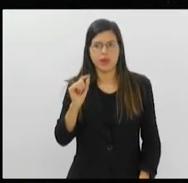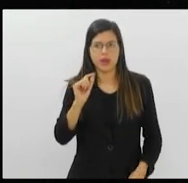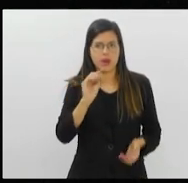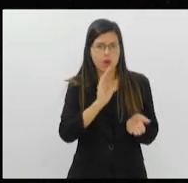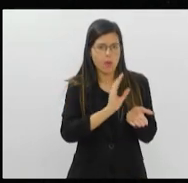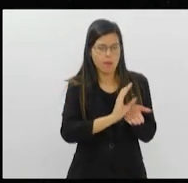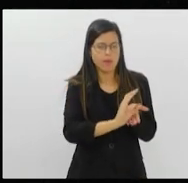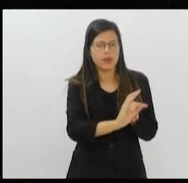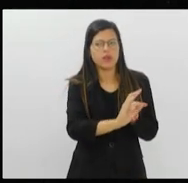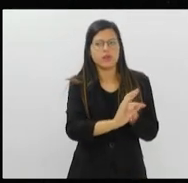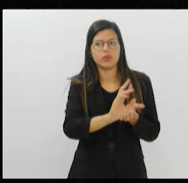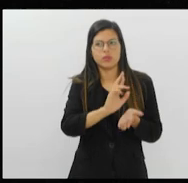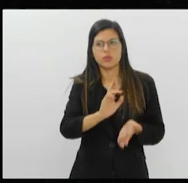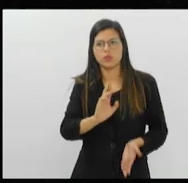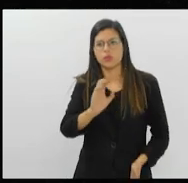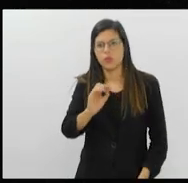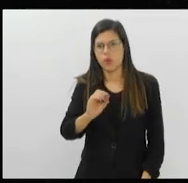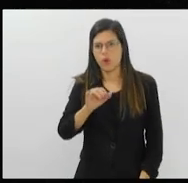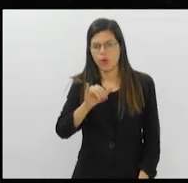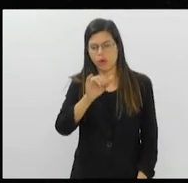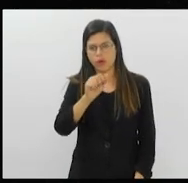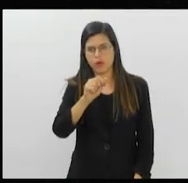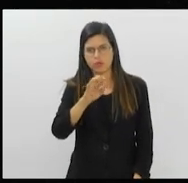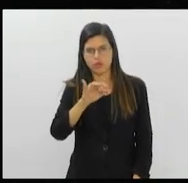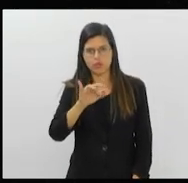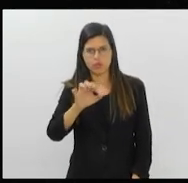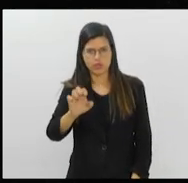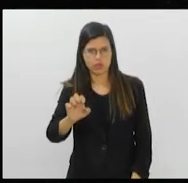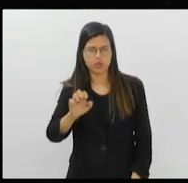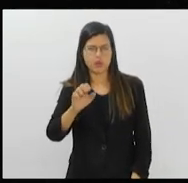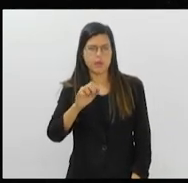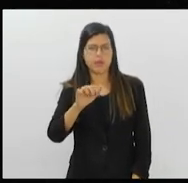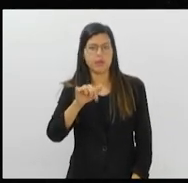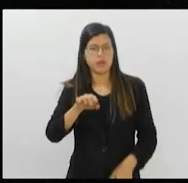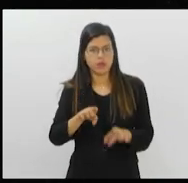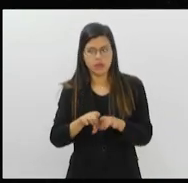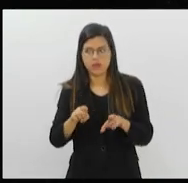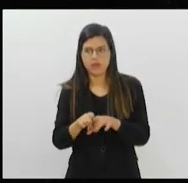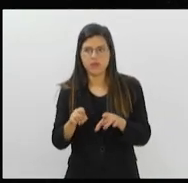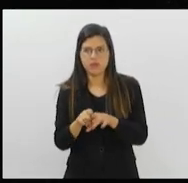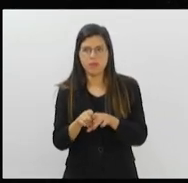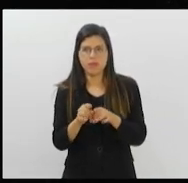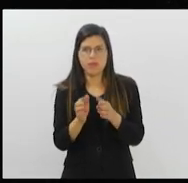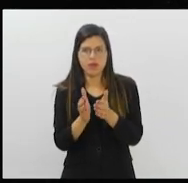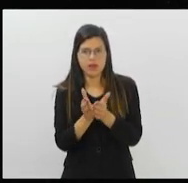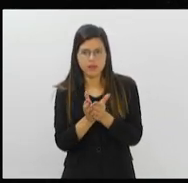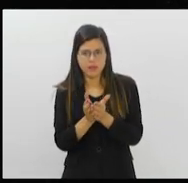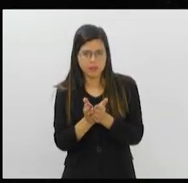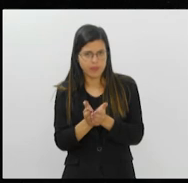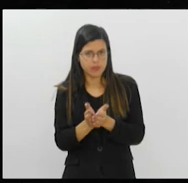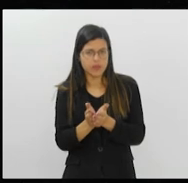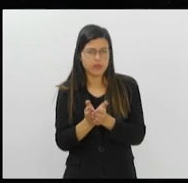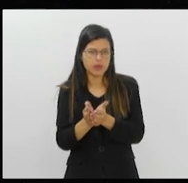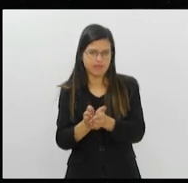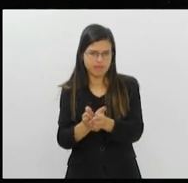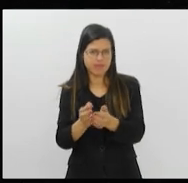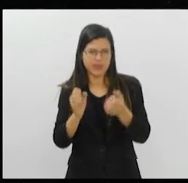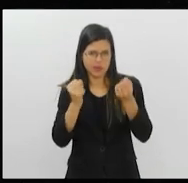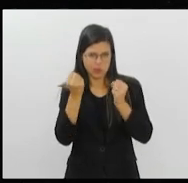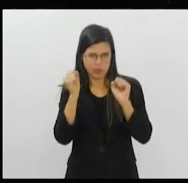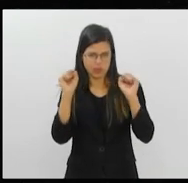PE, como também da indústria naval. E a nossa